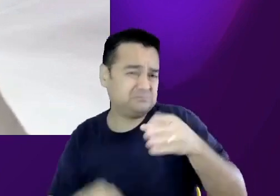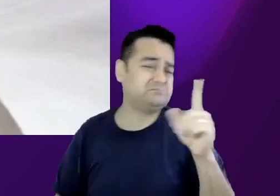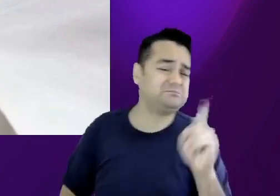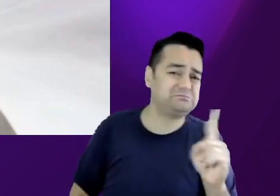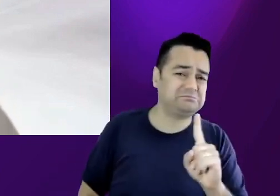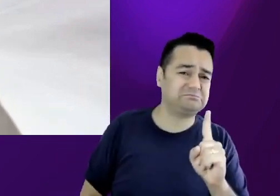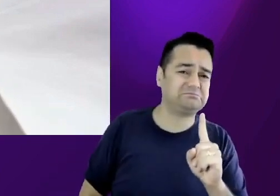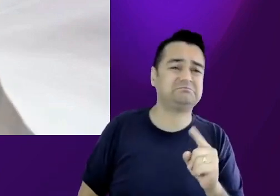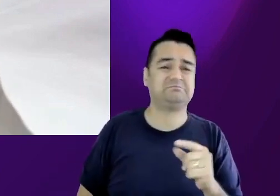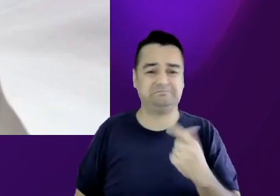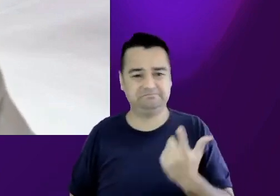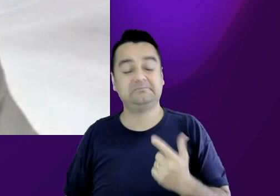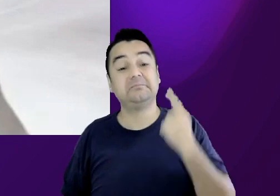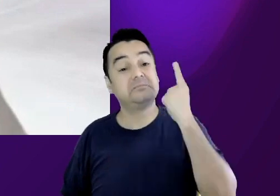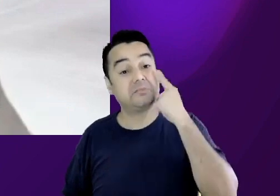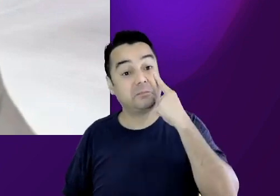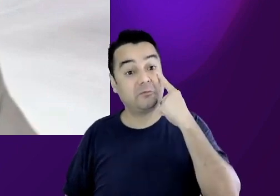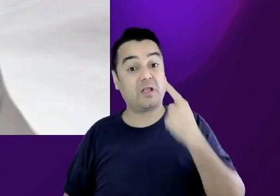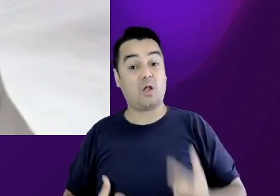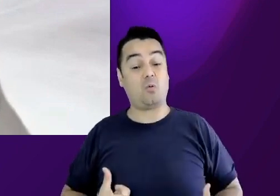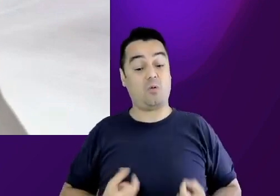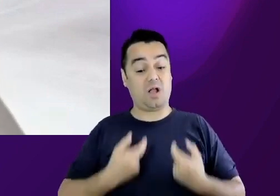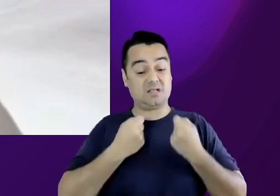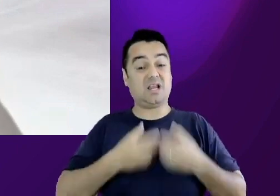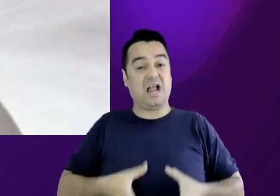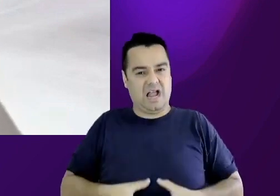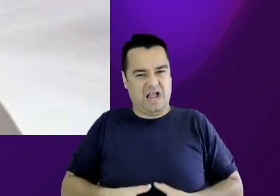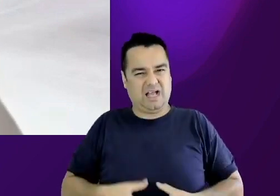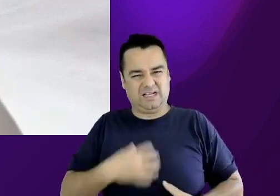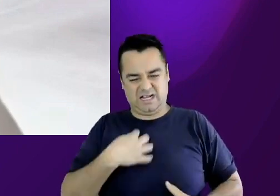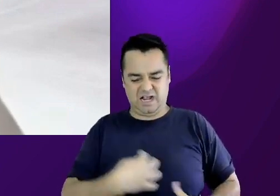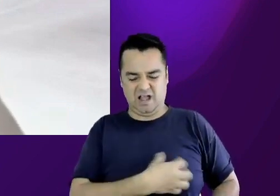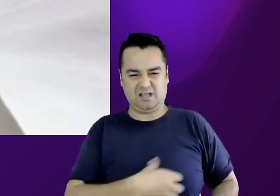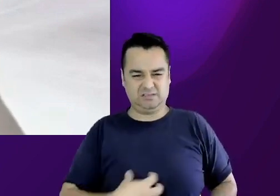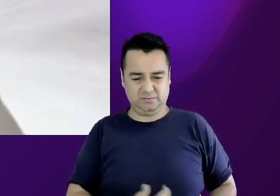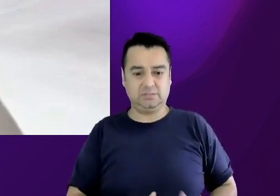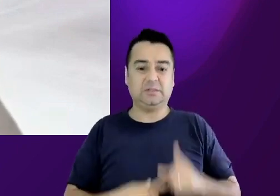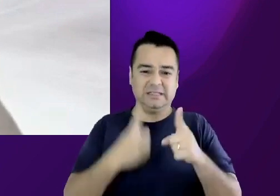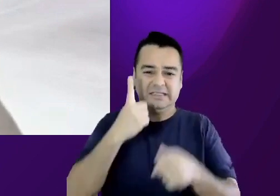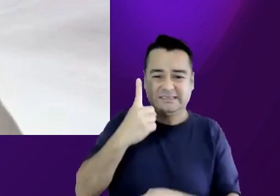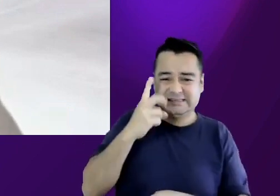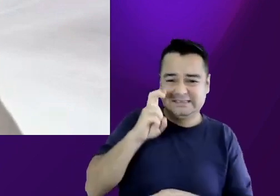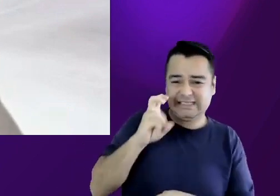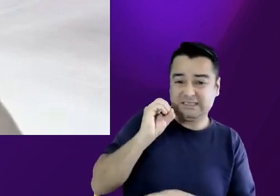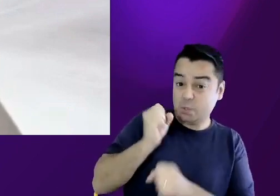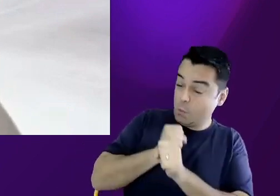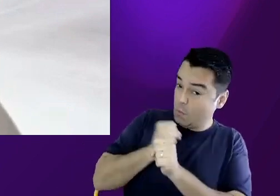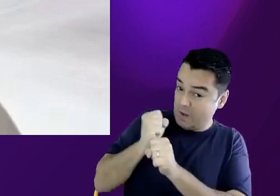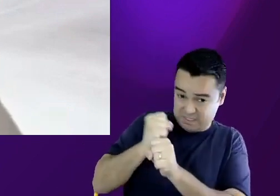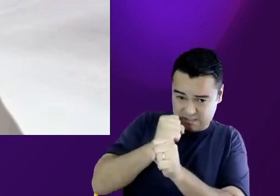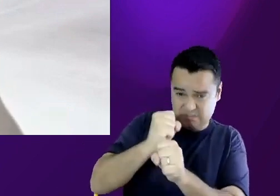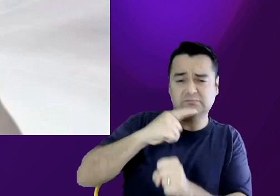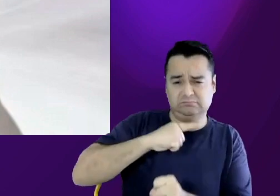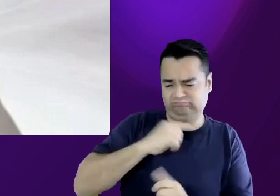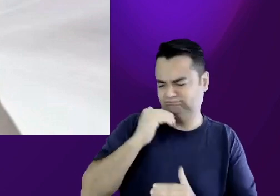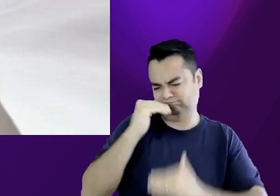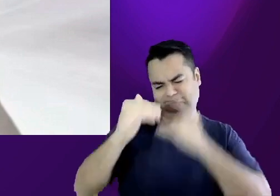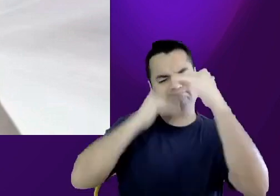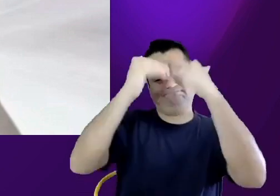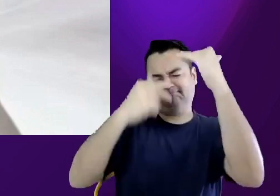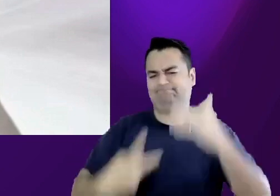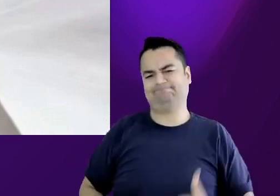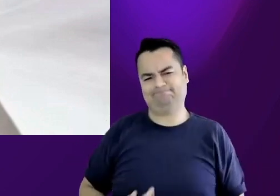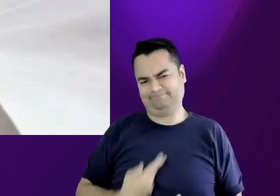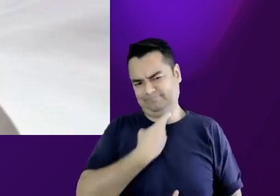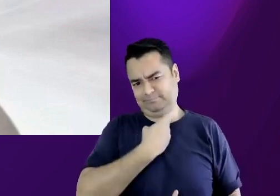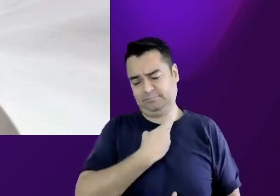o melhor caminho para o câncer gástrico. Nos últimos 150 anos, nós vimos uma grande evolução da cirurgia e nós tivemos alguns